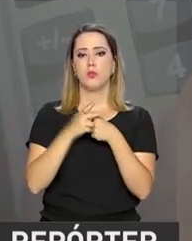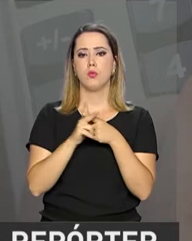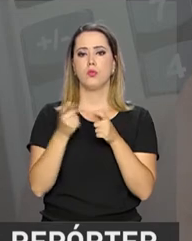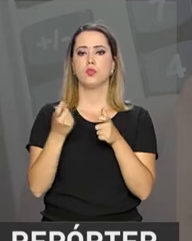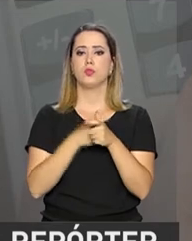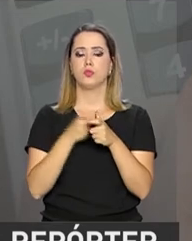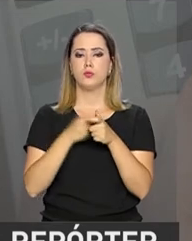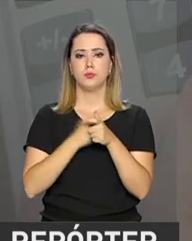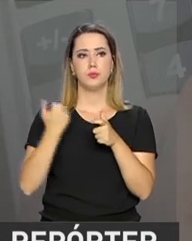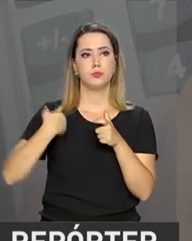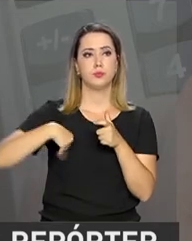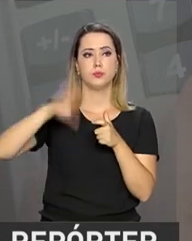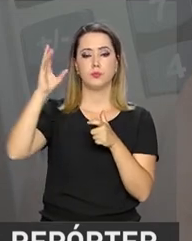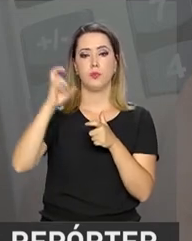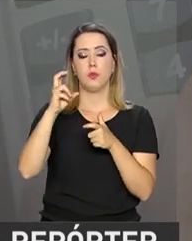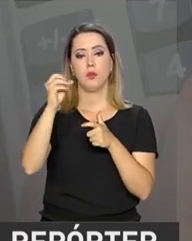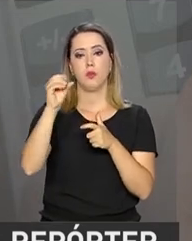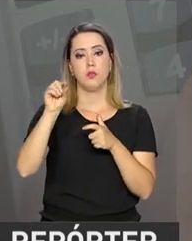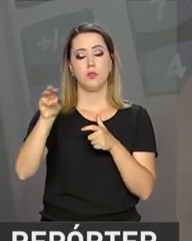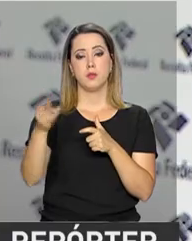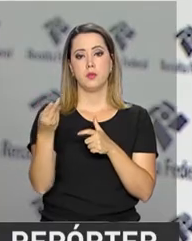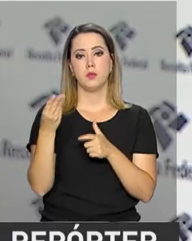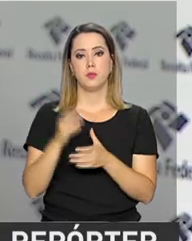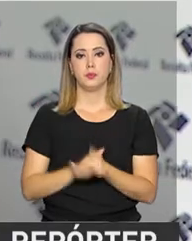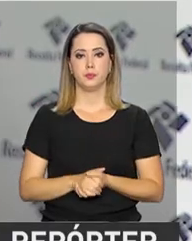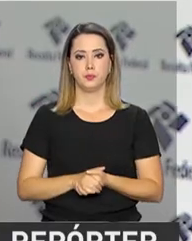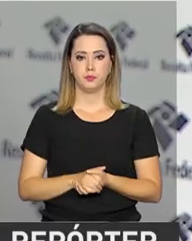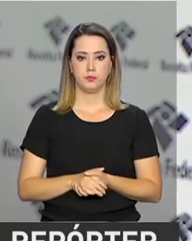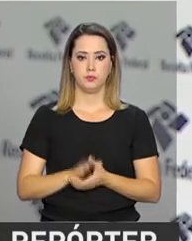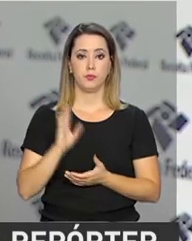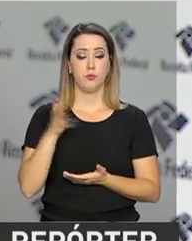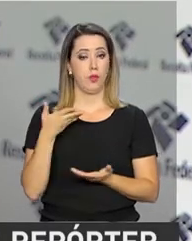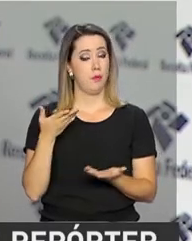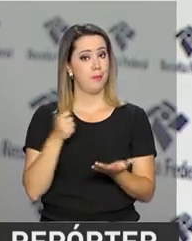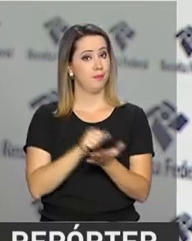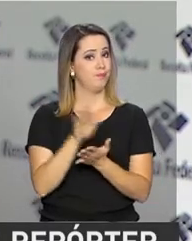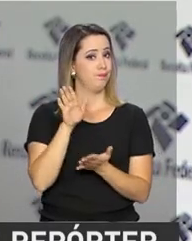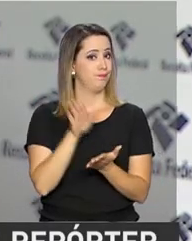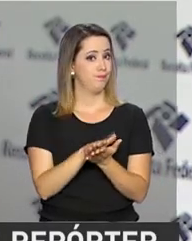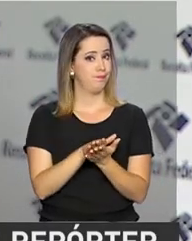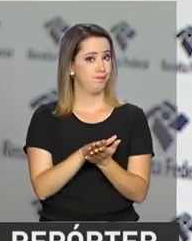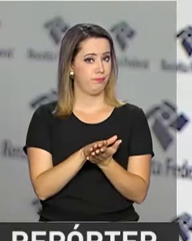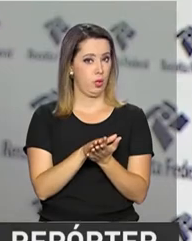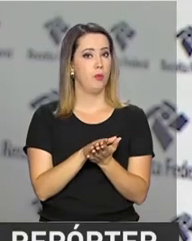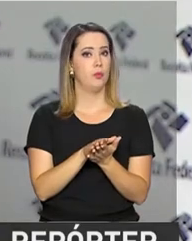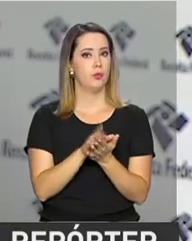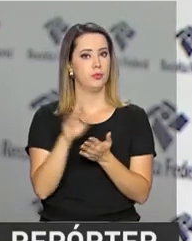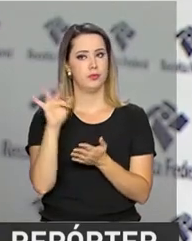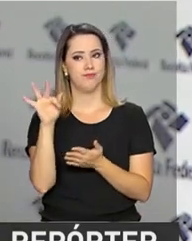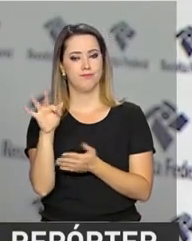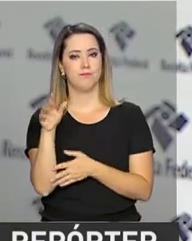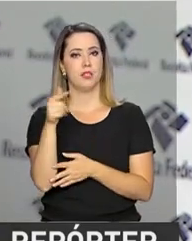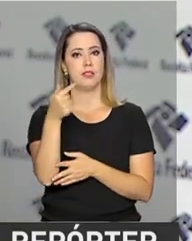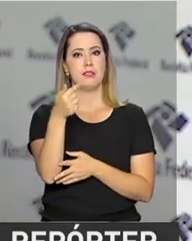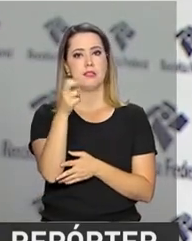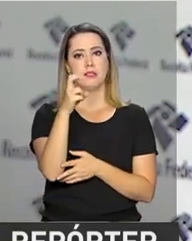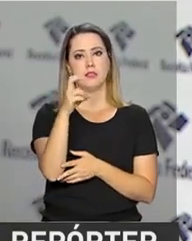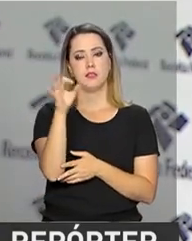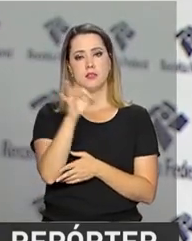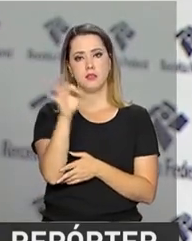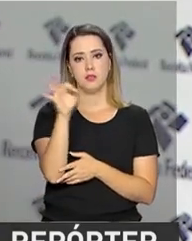que contabilizaram 50 milhões será autuado pela receita com uma multa de ofício de 75%